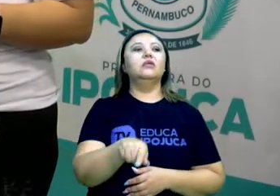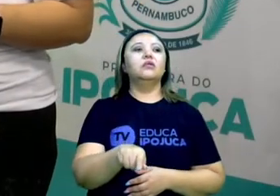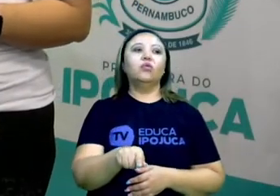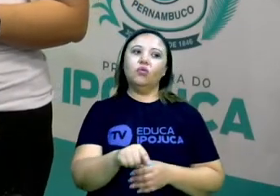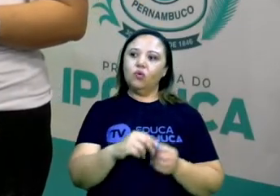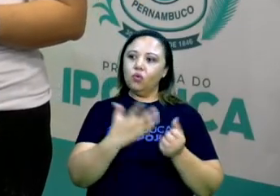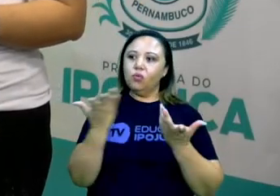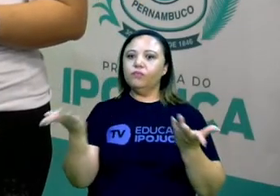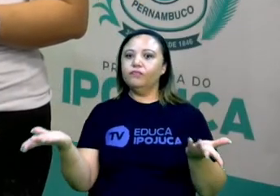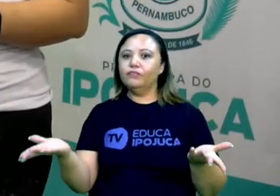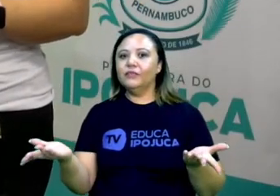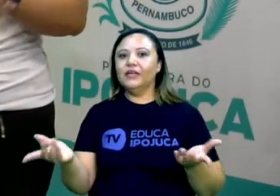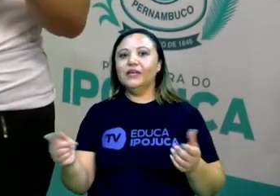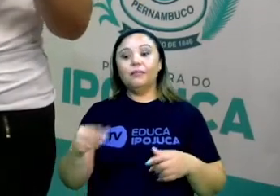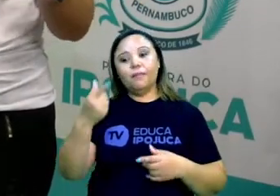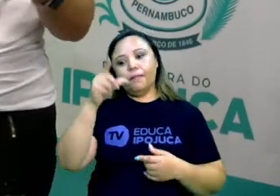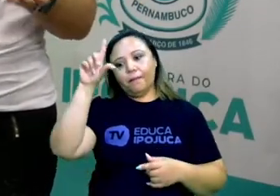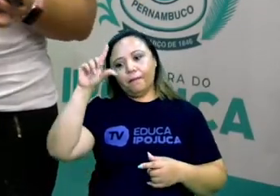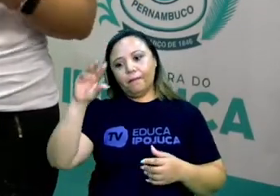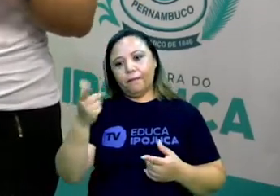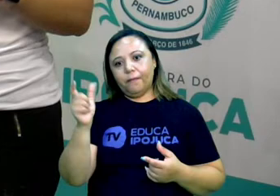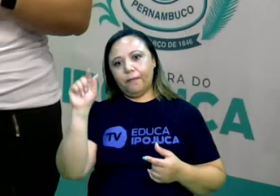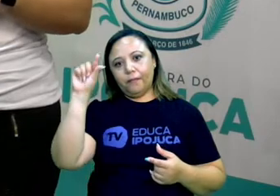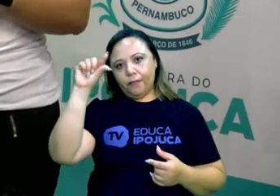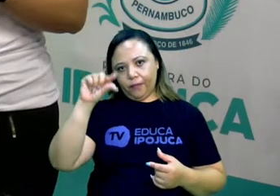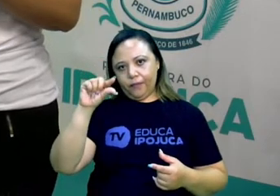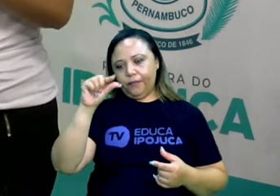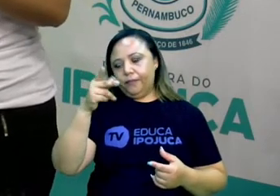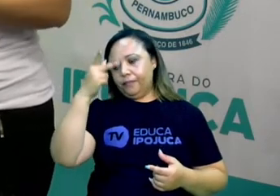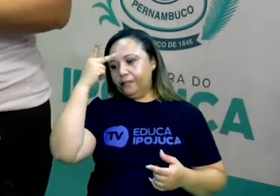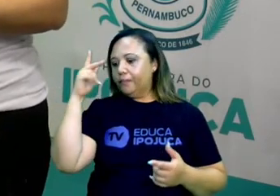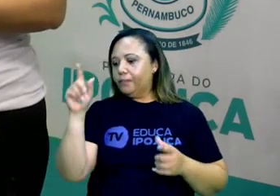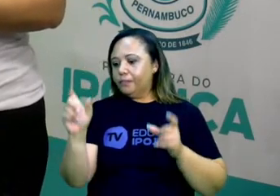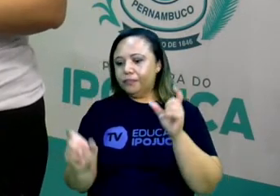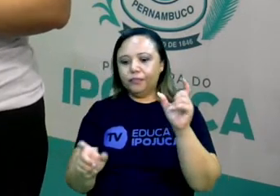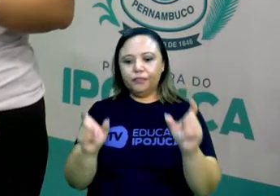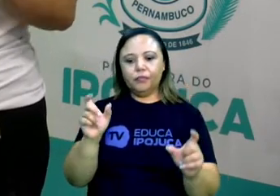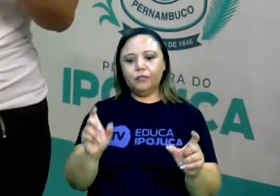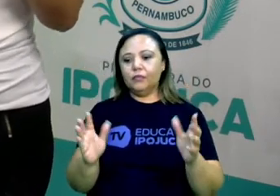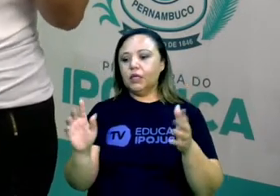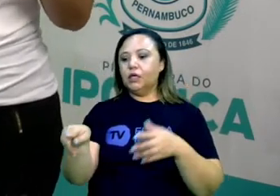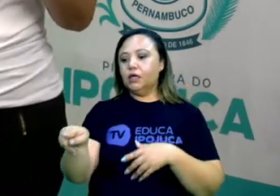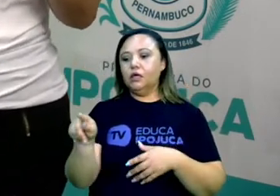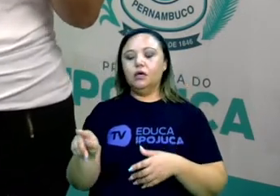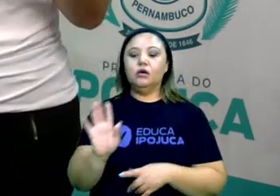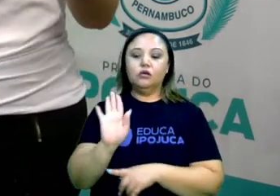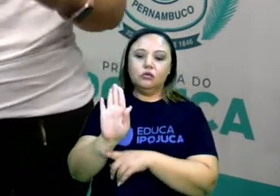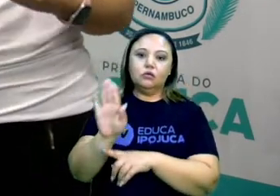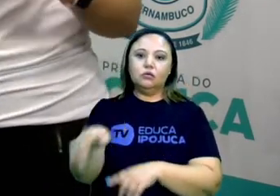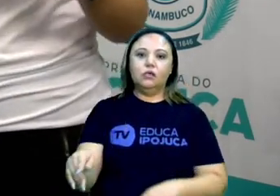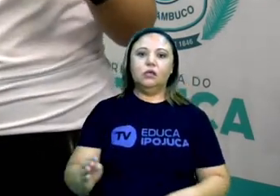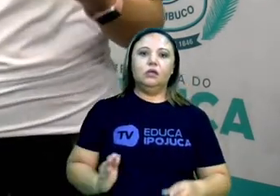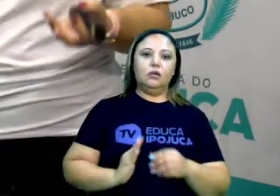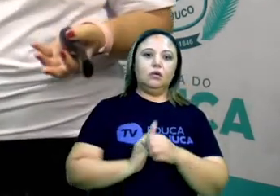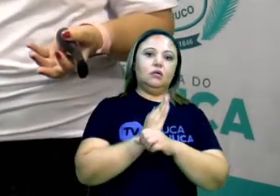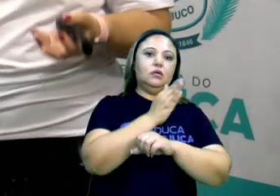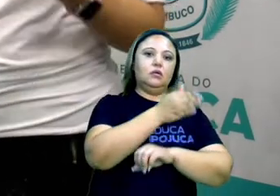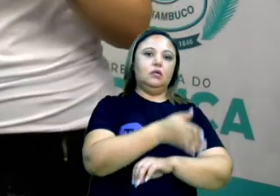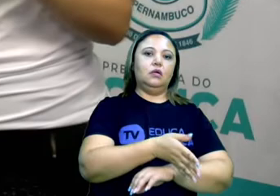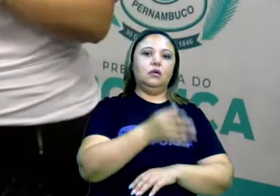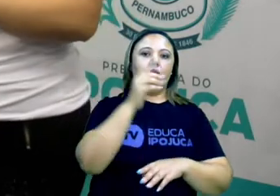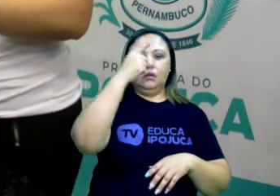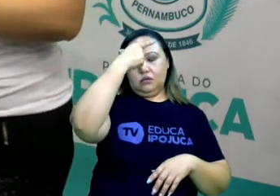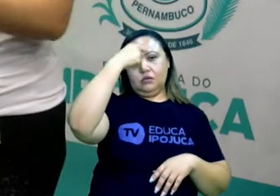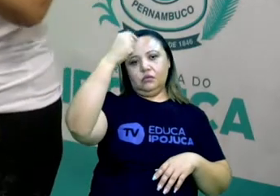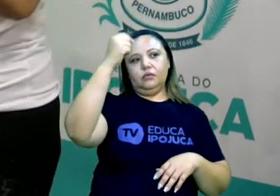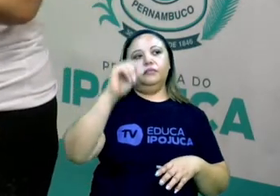uma vaga da universidade. Então, nem tudo que parece, na verdade, é. Então, quando eu deduzo alguma coisa,